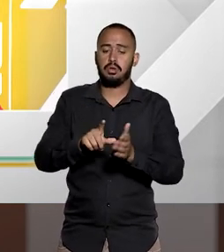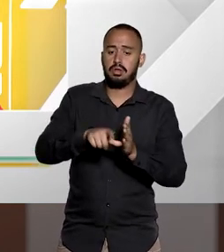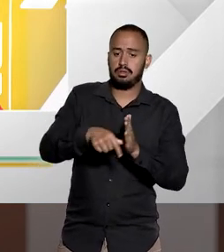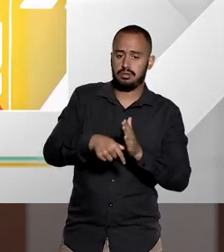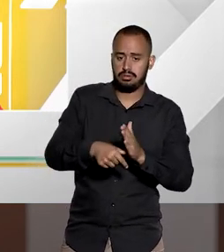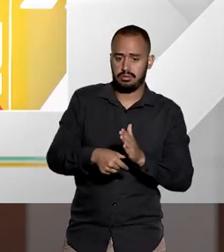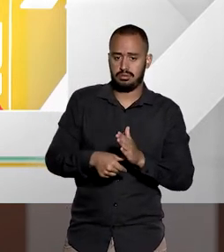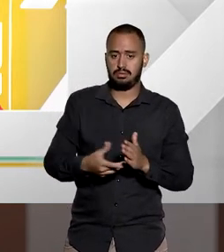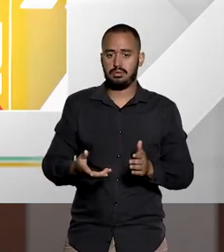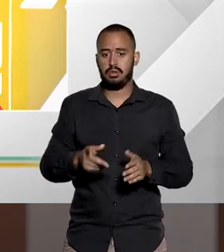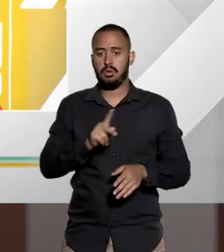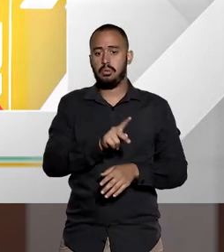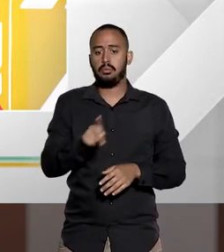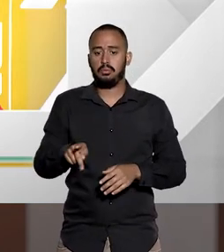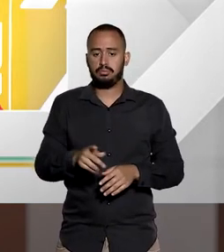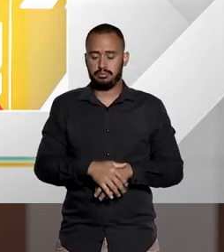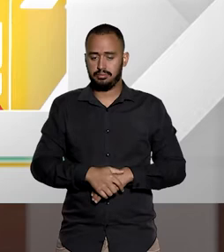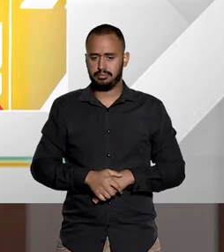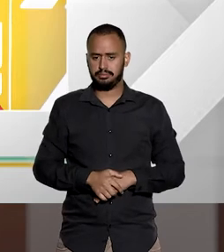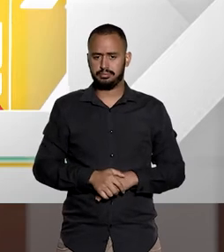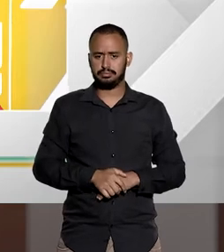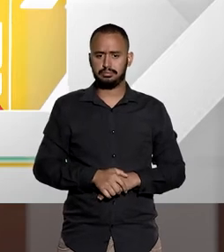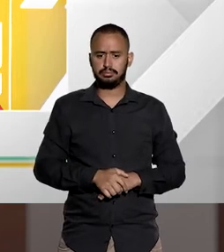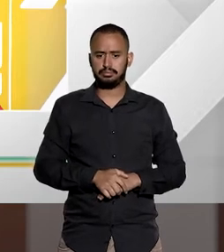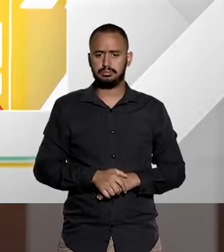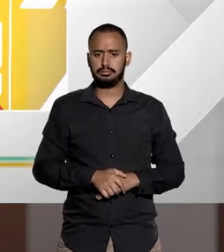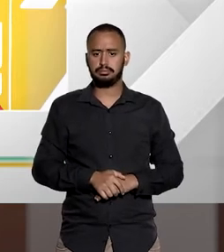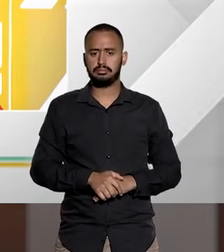pela administração pública?